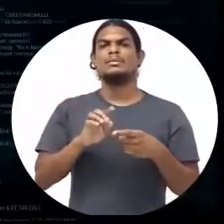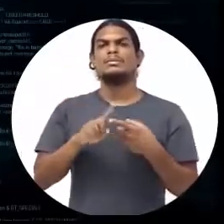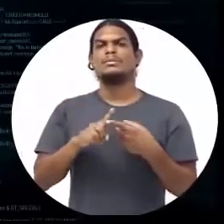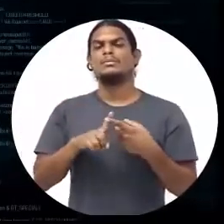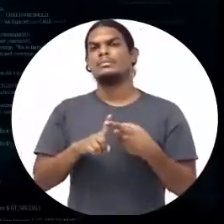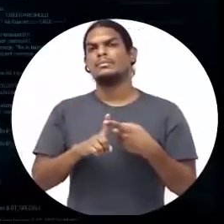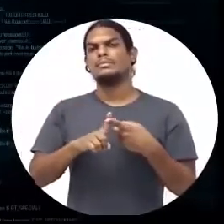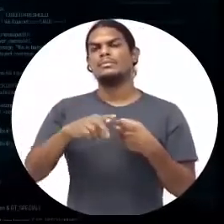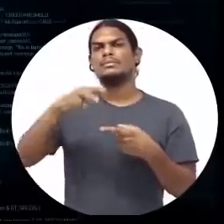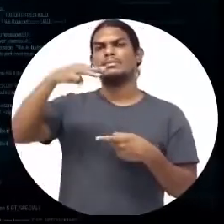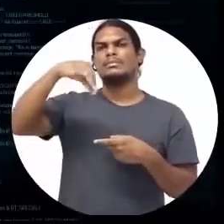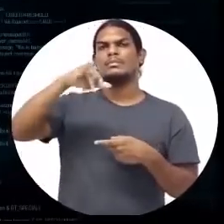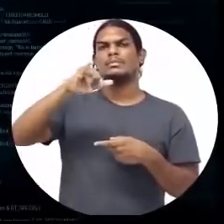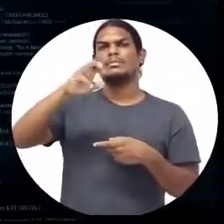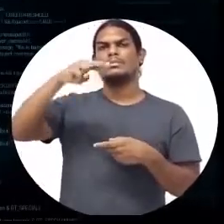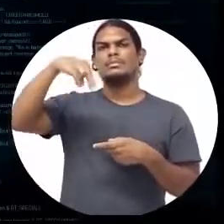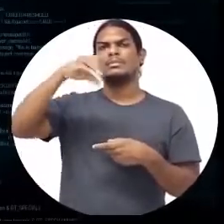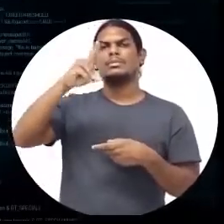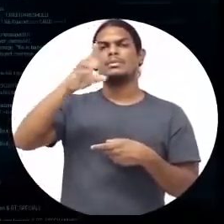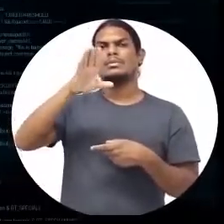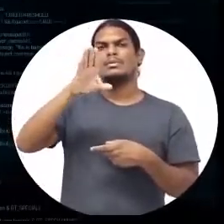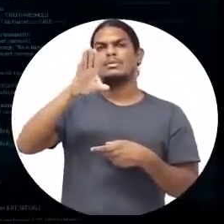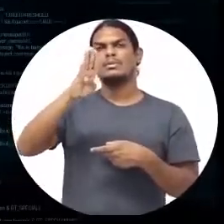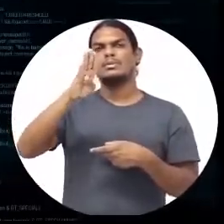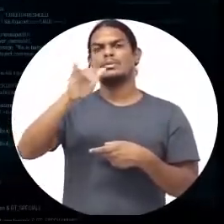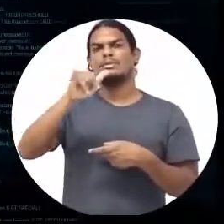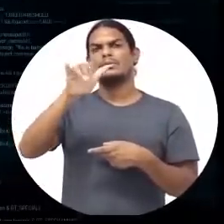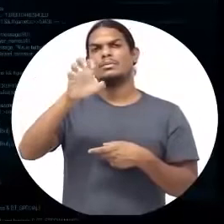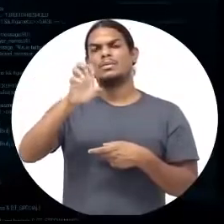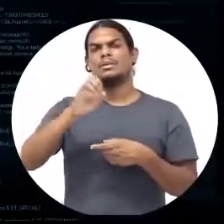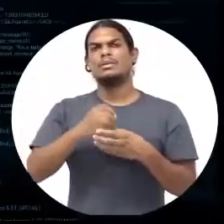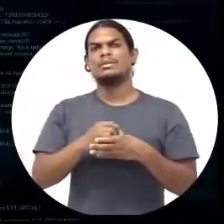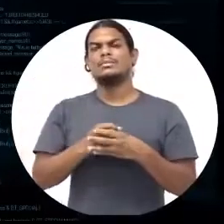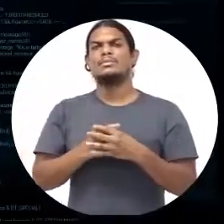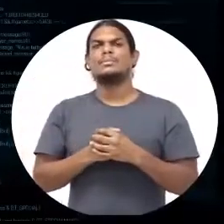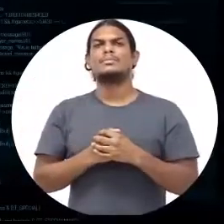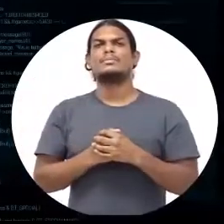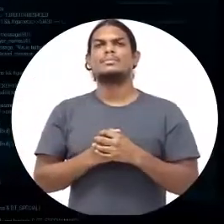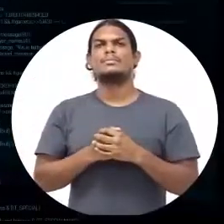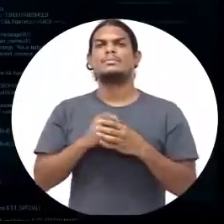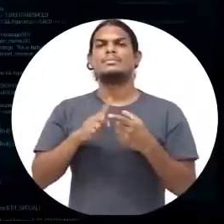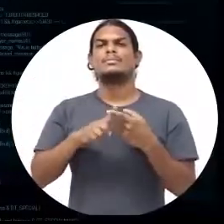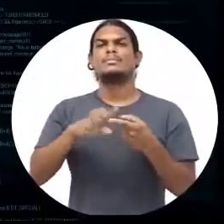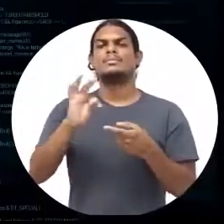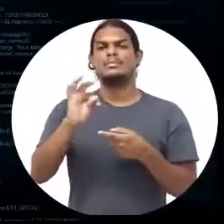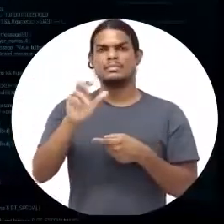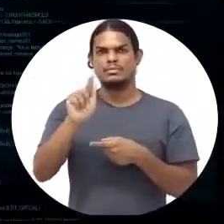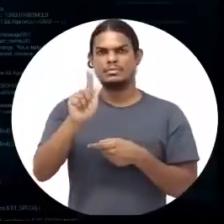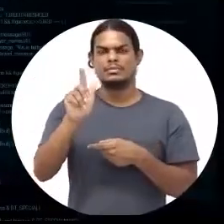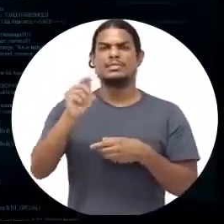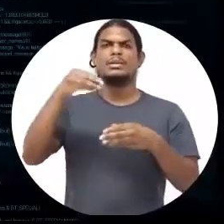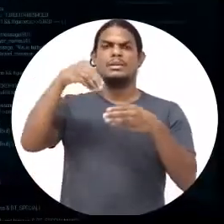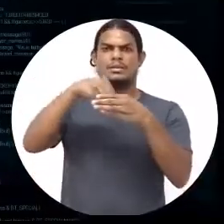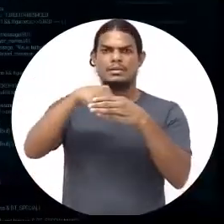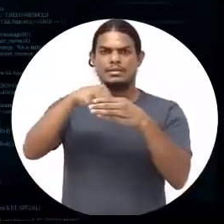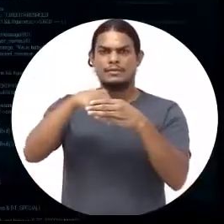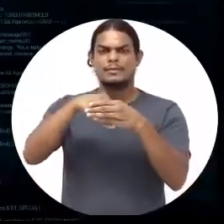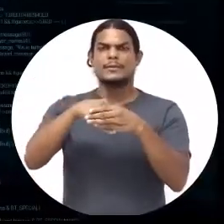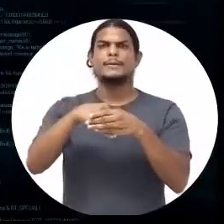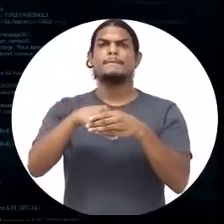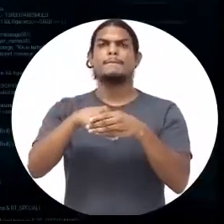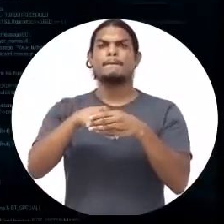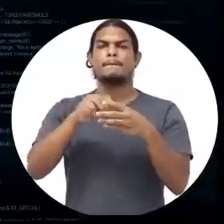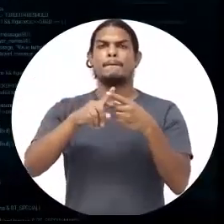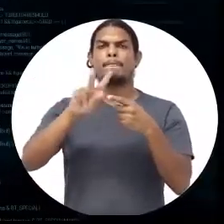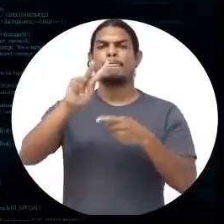estão uma acima da outra. Dentro delas você vai ter a tag title e dentro da body você tem o